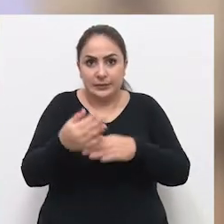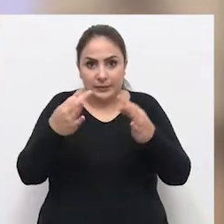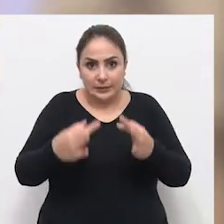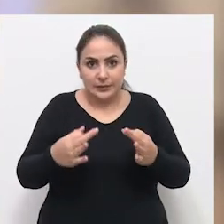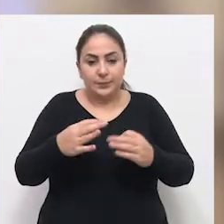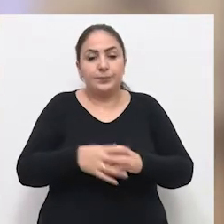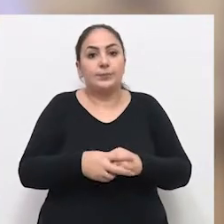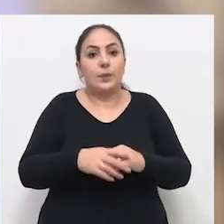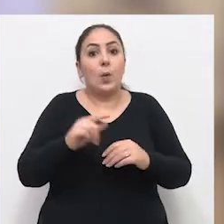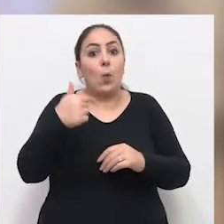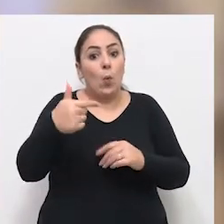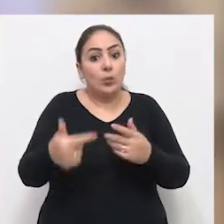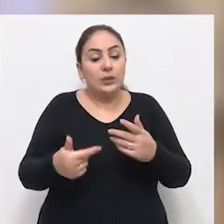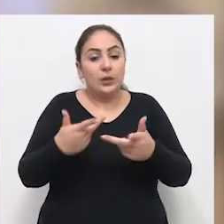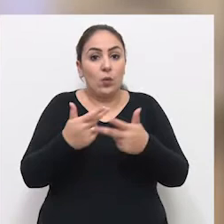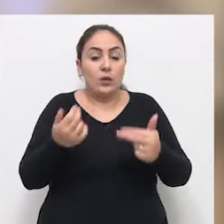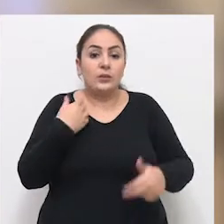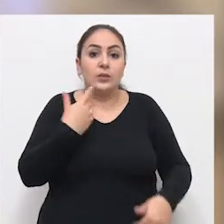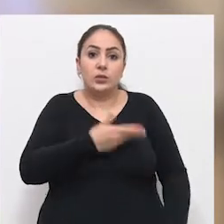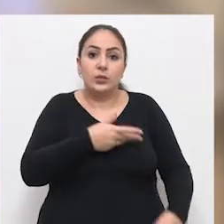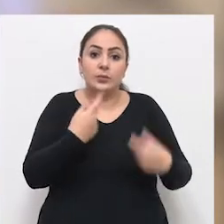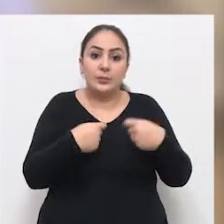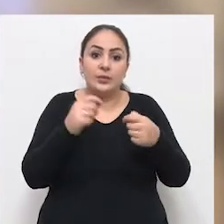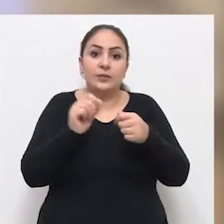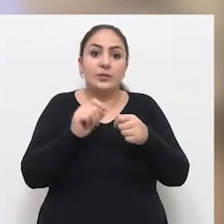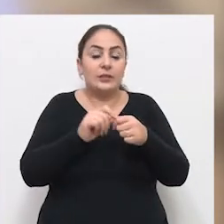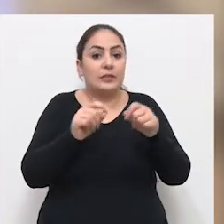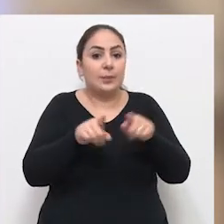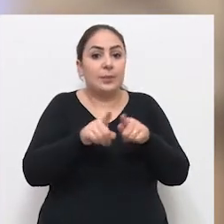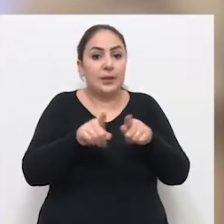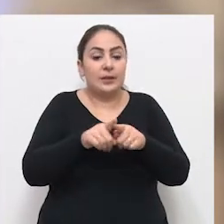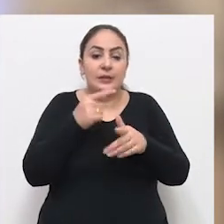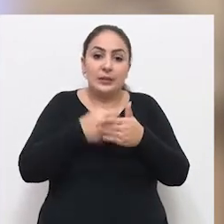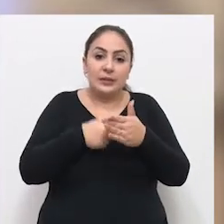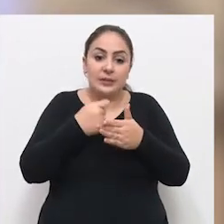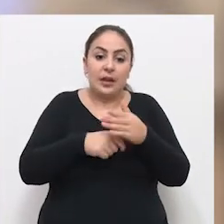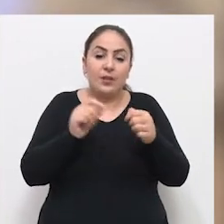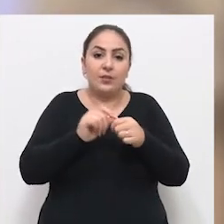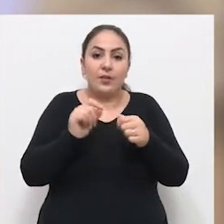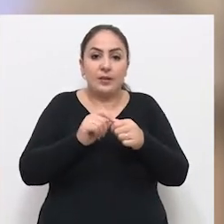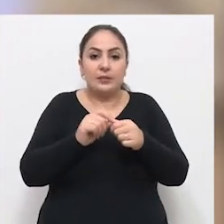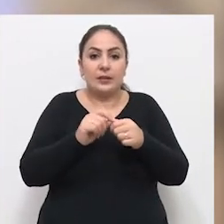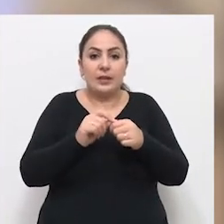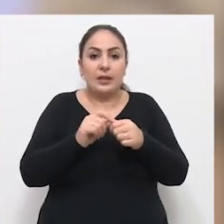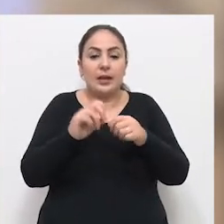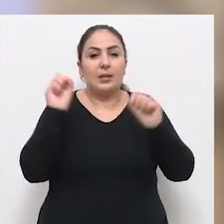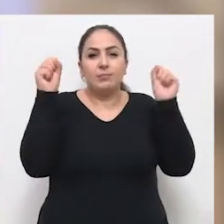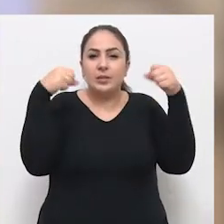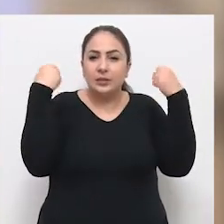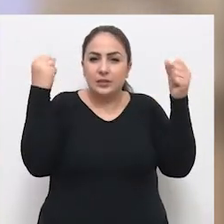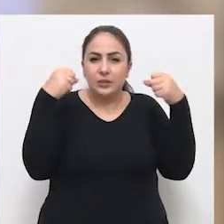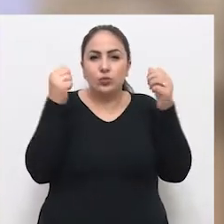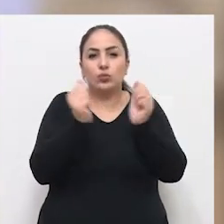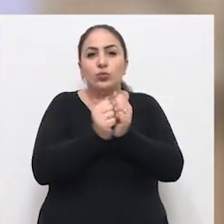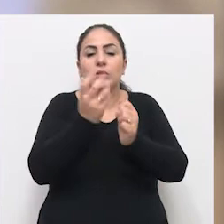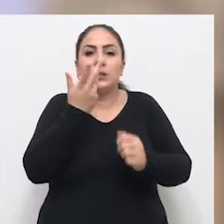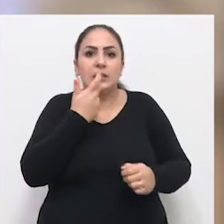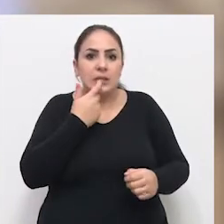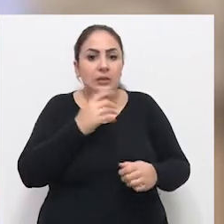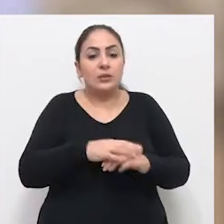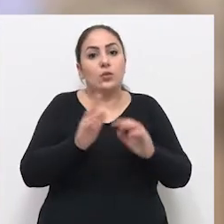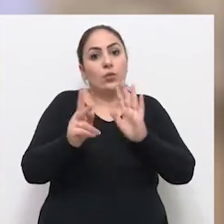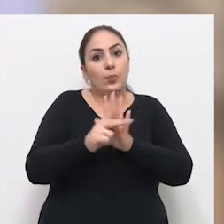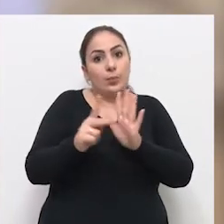prolongado, certo? Outras coisas que devemos fazer também. Procurar fazer alguma atividade física com a